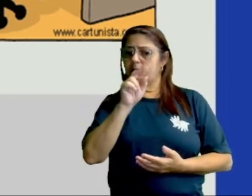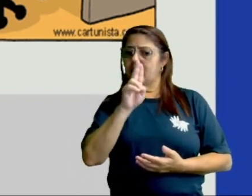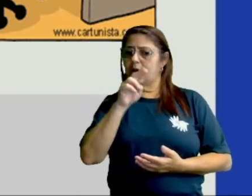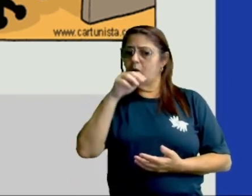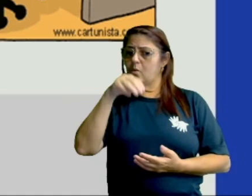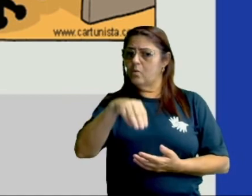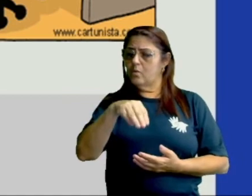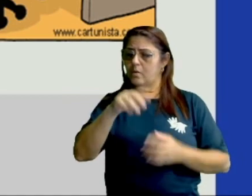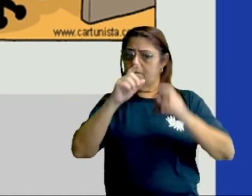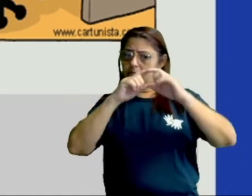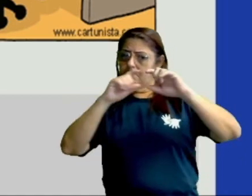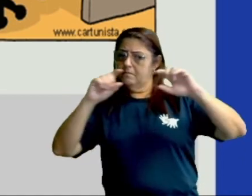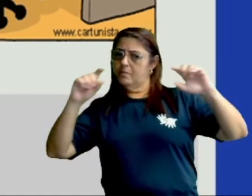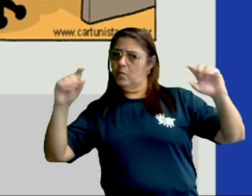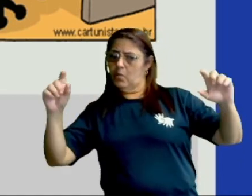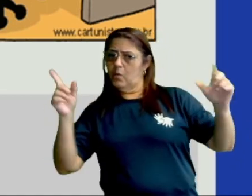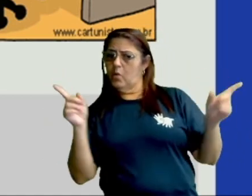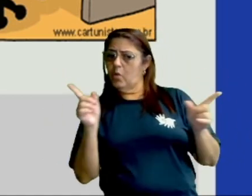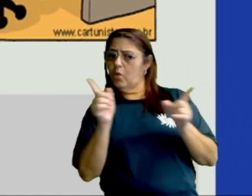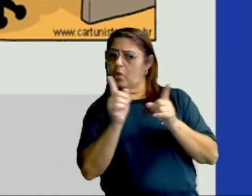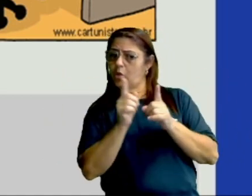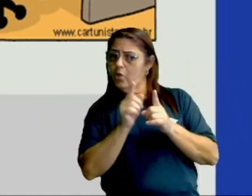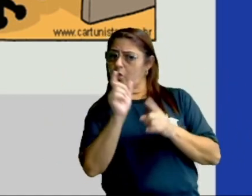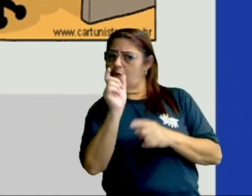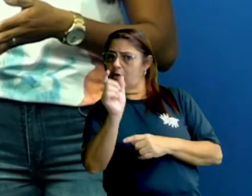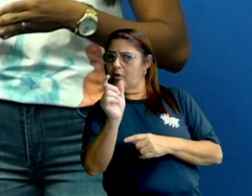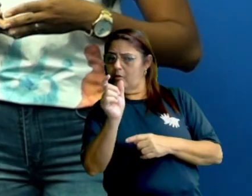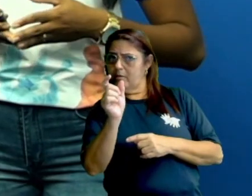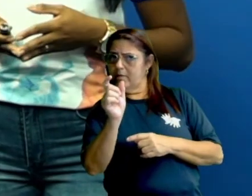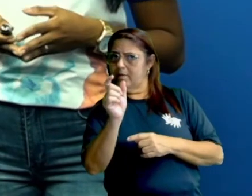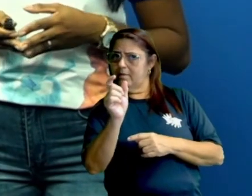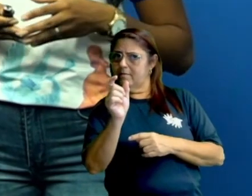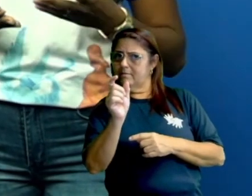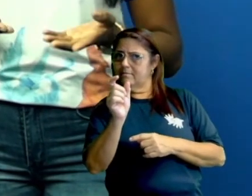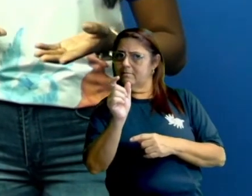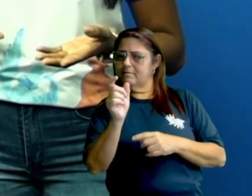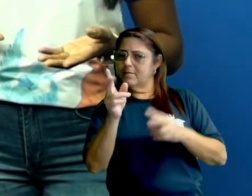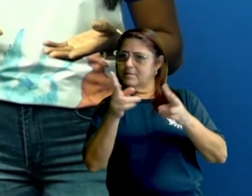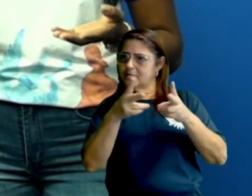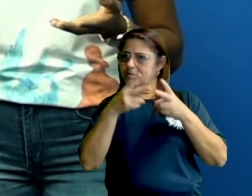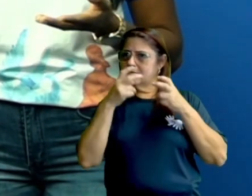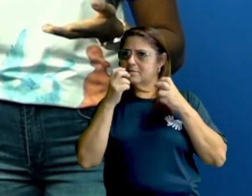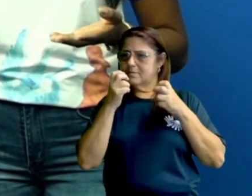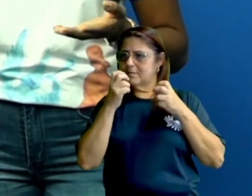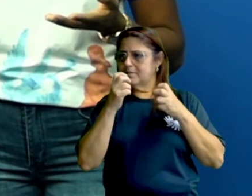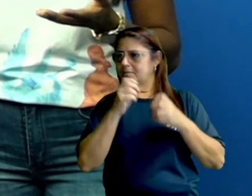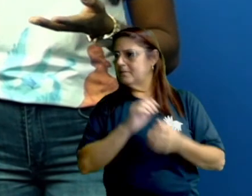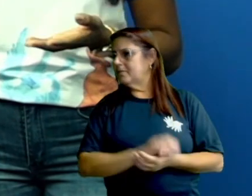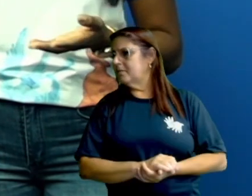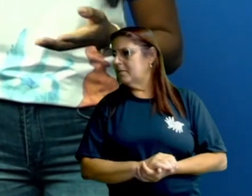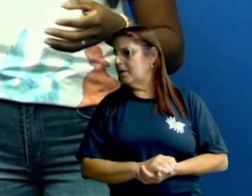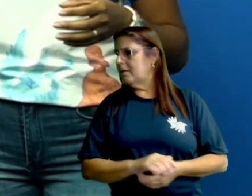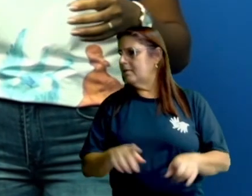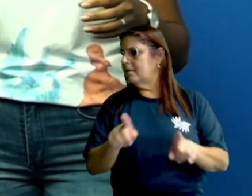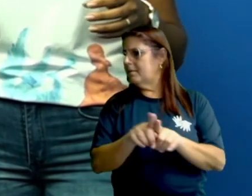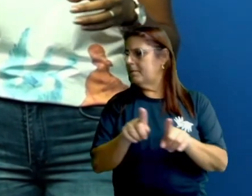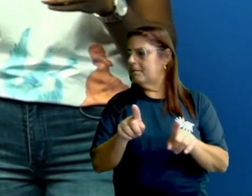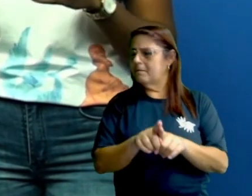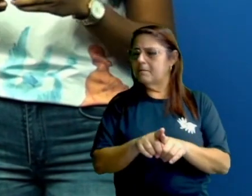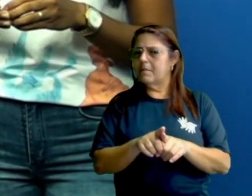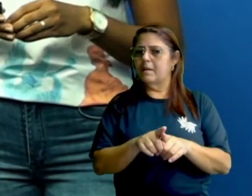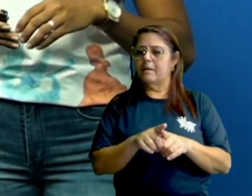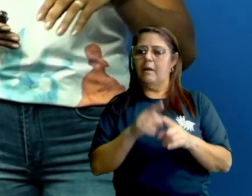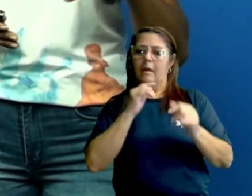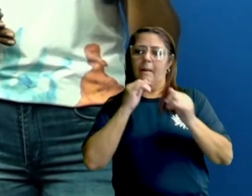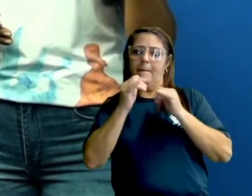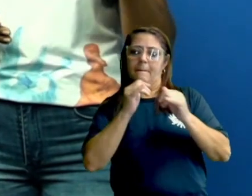gente, estrutura chamada, principalmente a que ele fala, tá? A que o garoto responde, chamado também de internetês, que é aquela linguagem